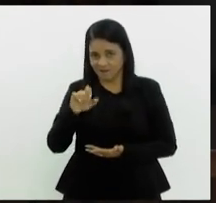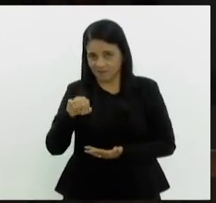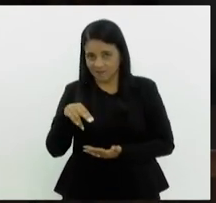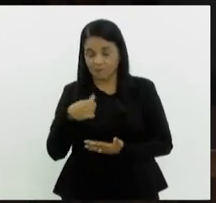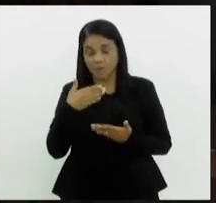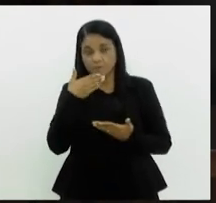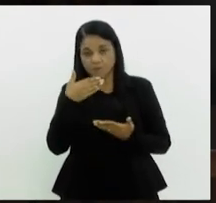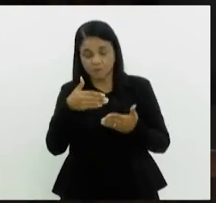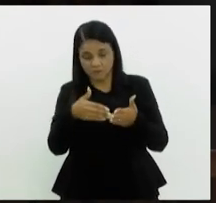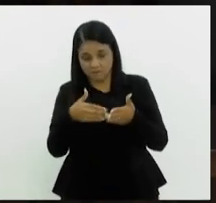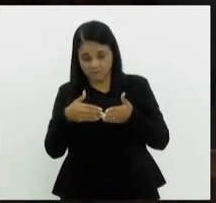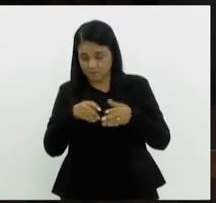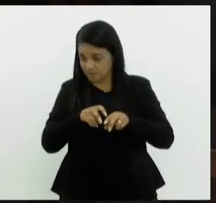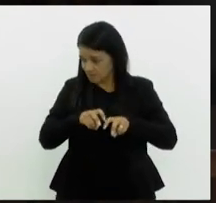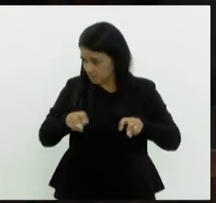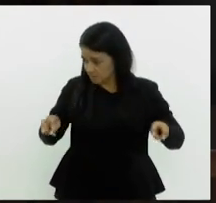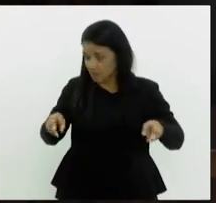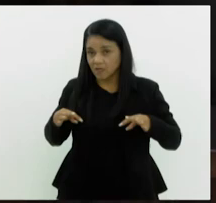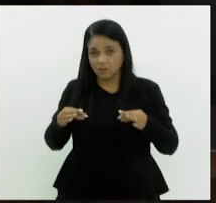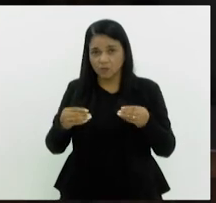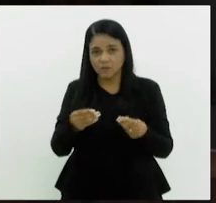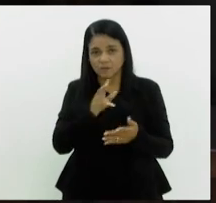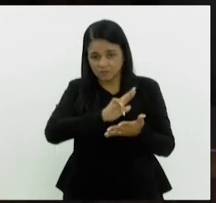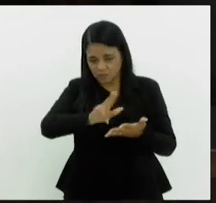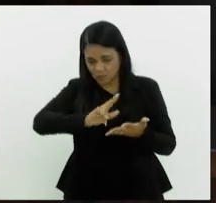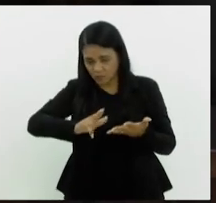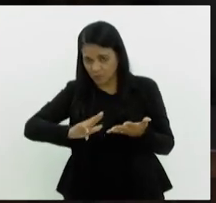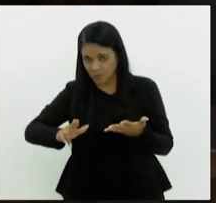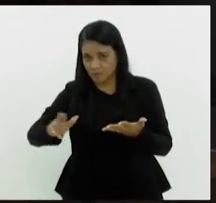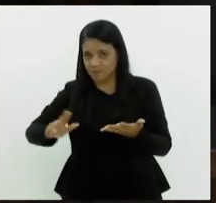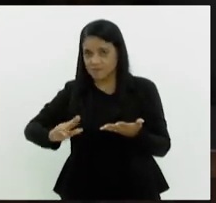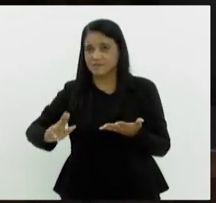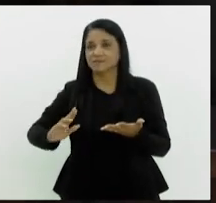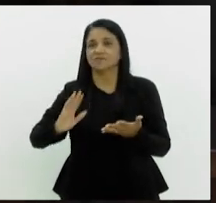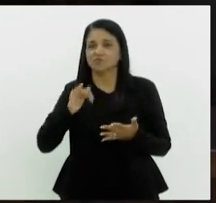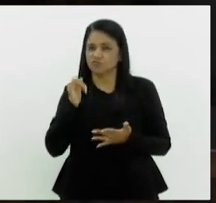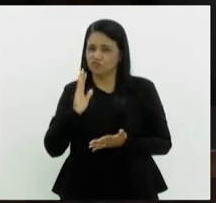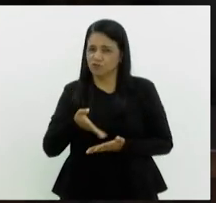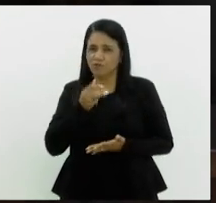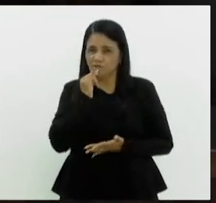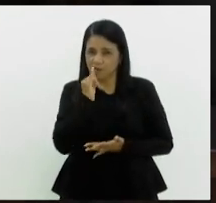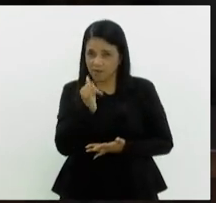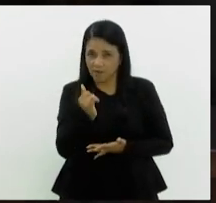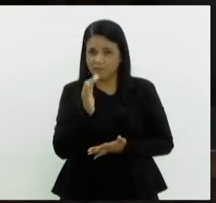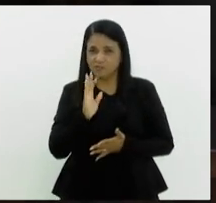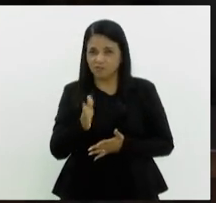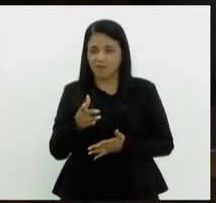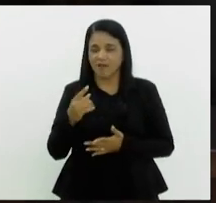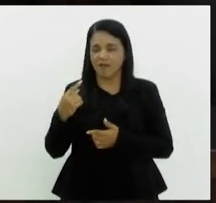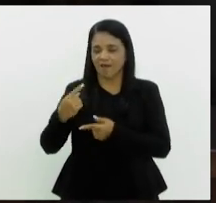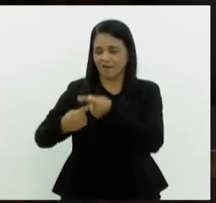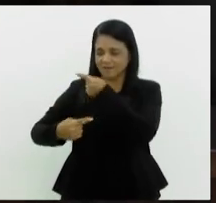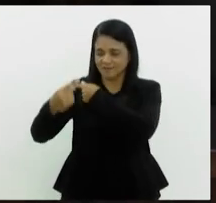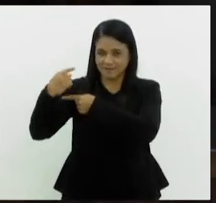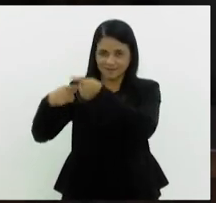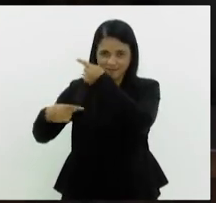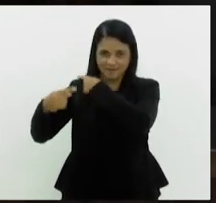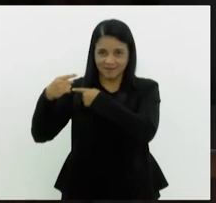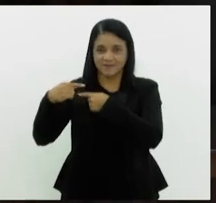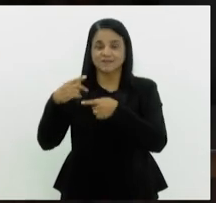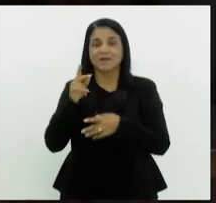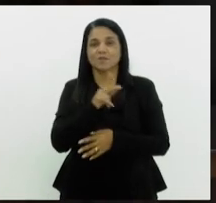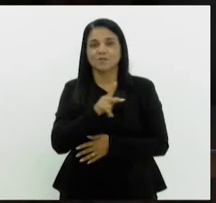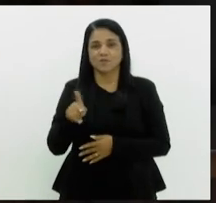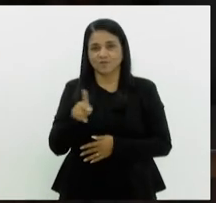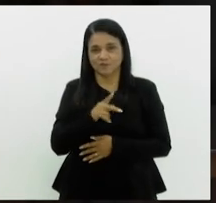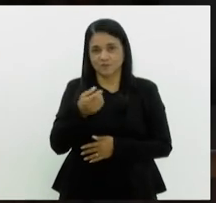essa mesa e todos esses que eu citei aqui, que também já são nossos ancestrais, a professora